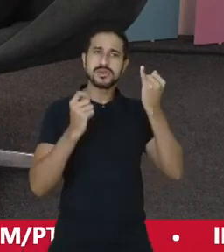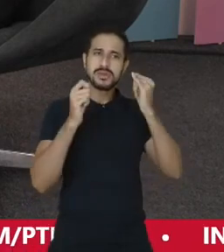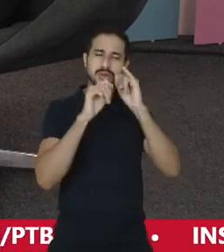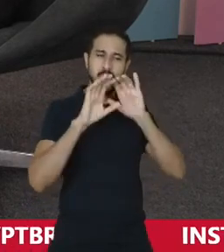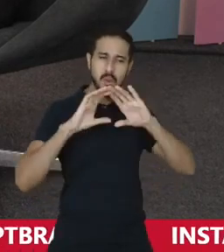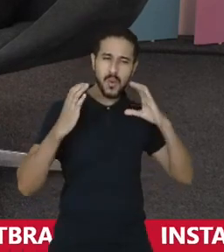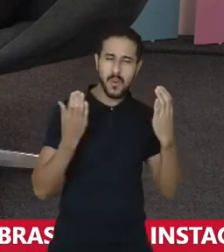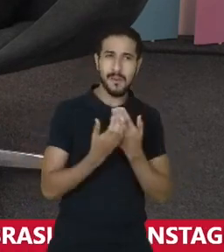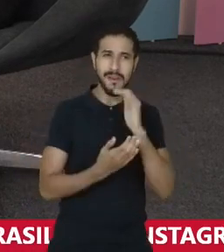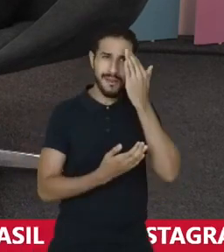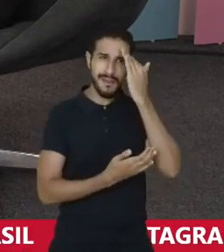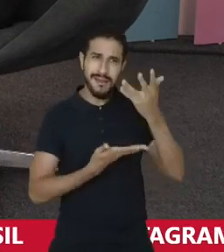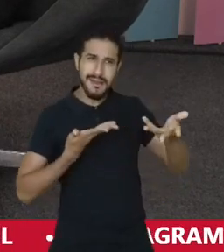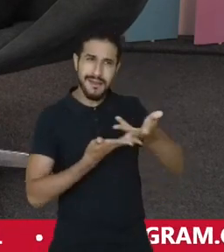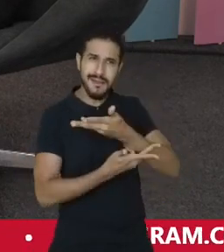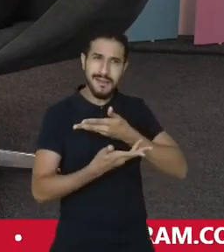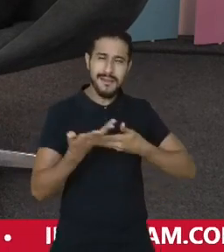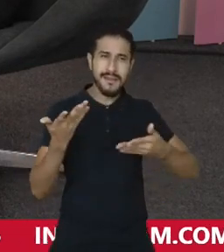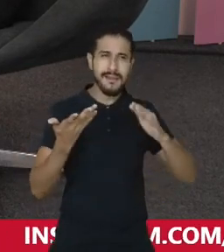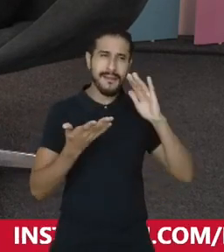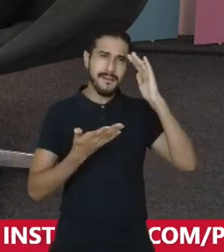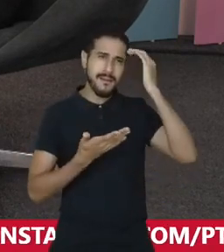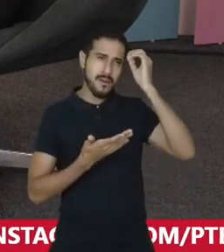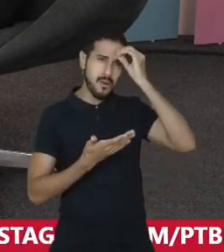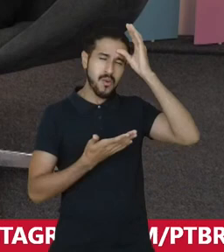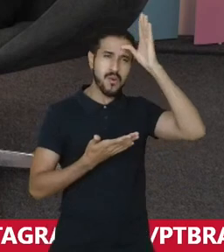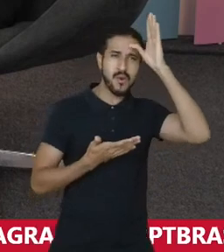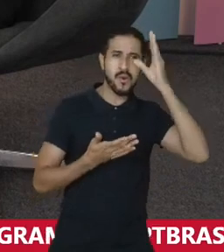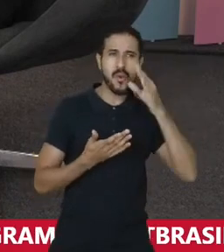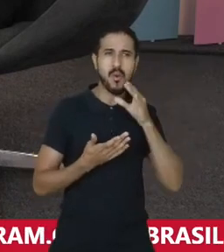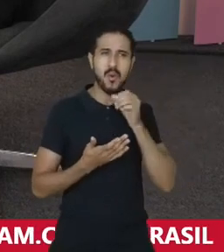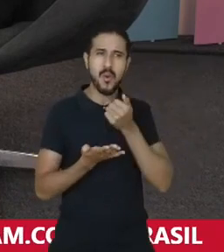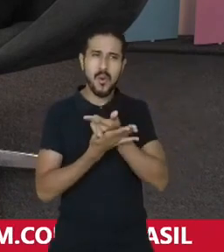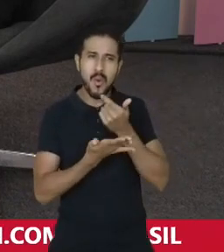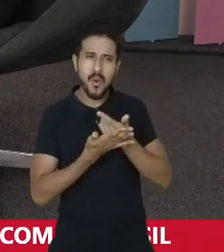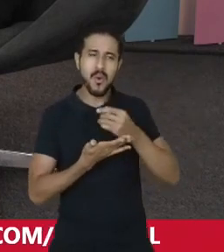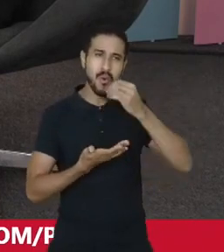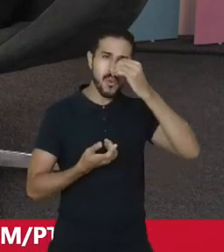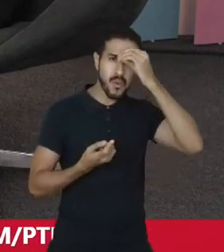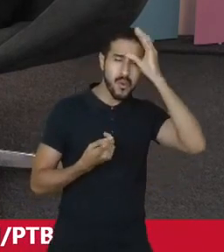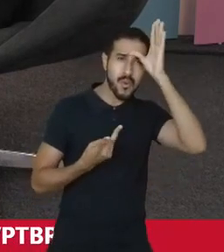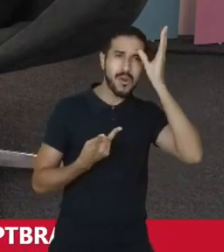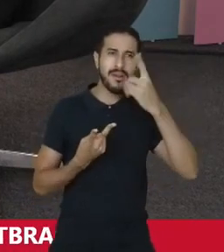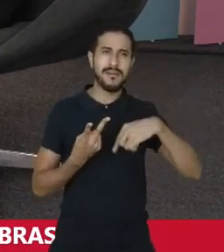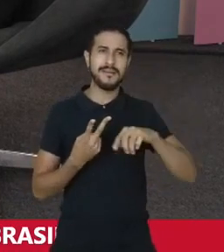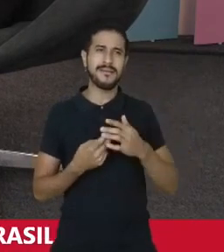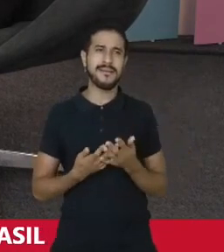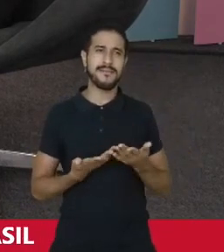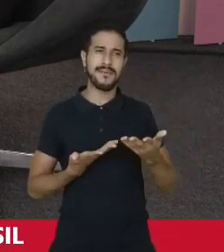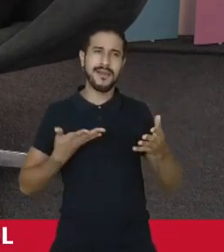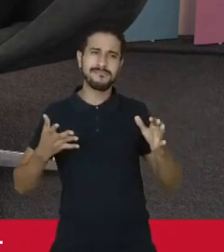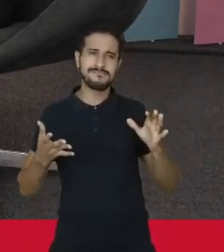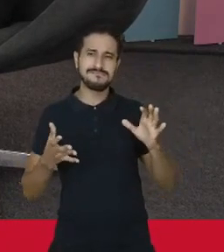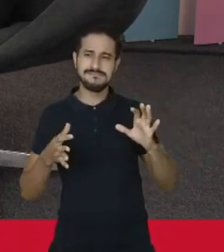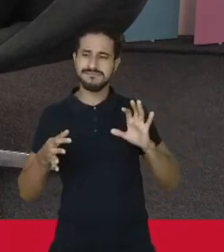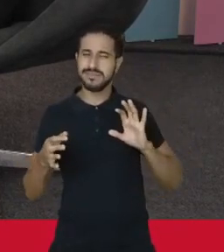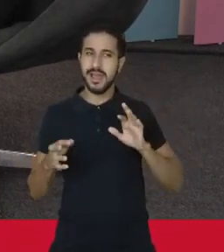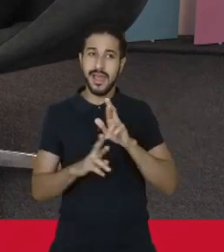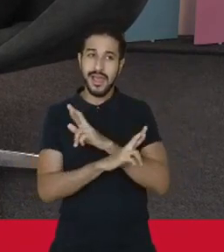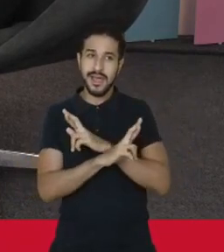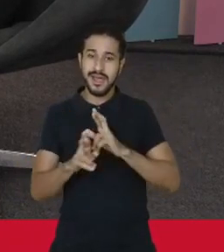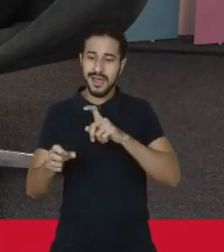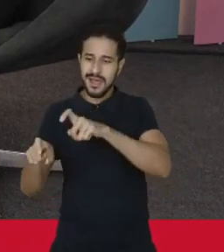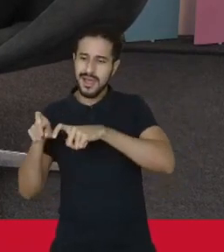comunidade, um entendimento dessa conscientização do consumo, desse conhecimento com a conexão